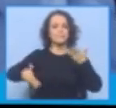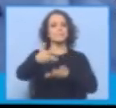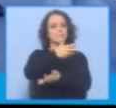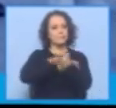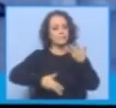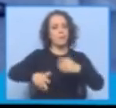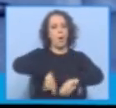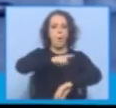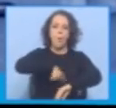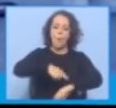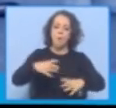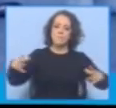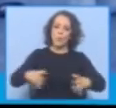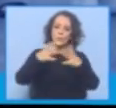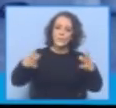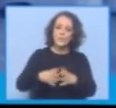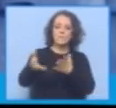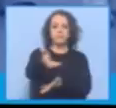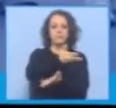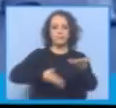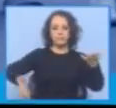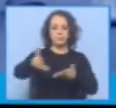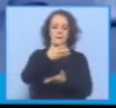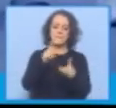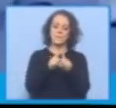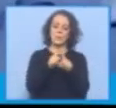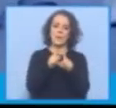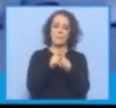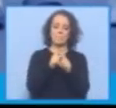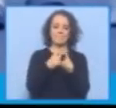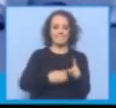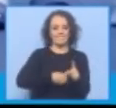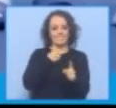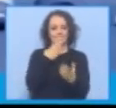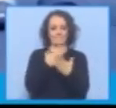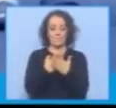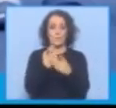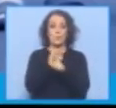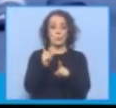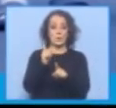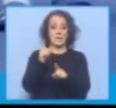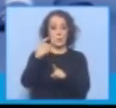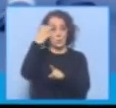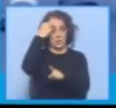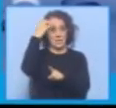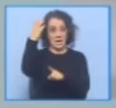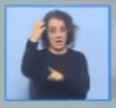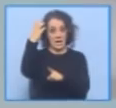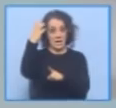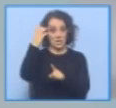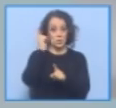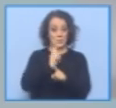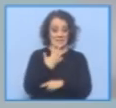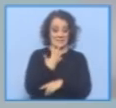horas de convívio e também desta presença, porque nos Reis, os 5, vas com a